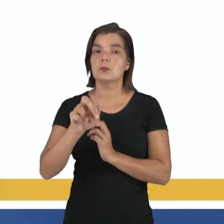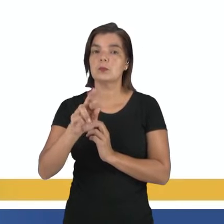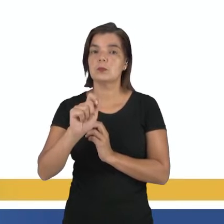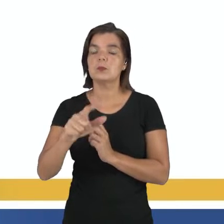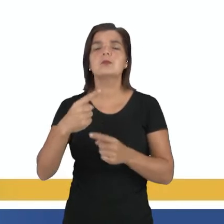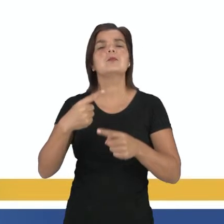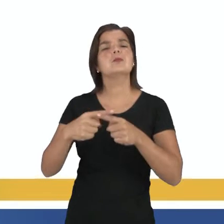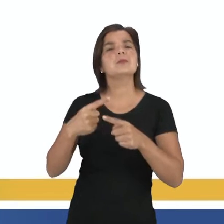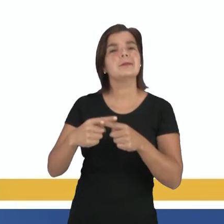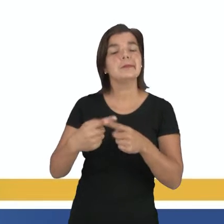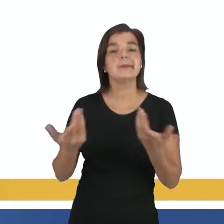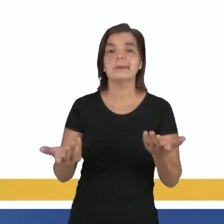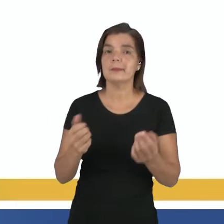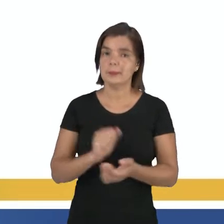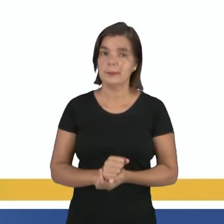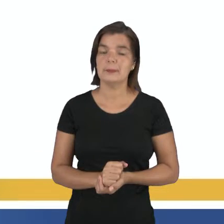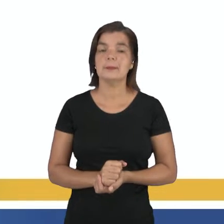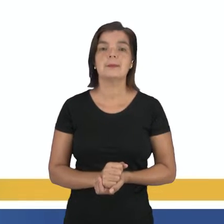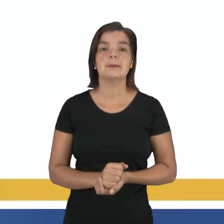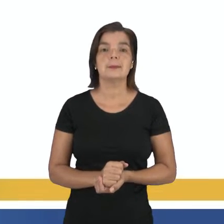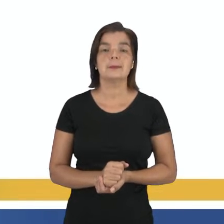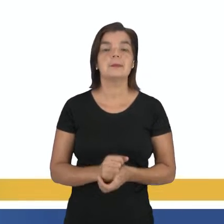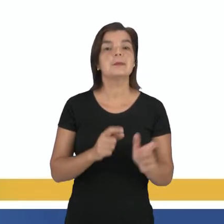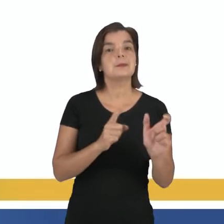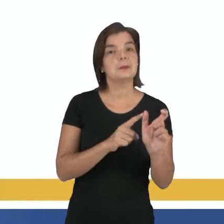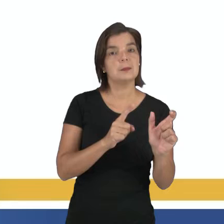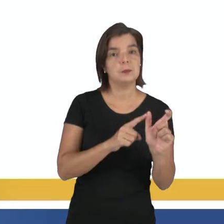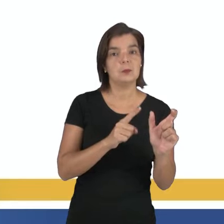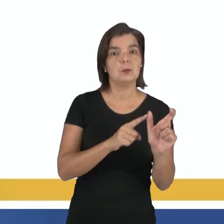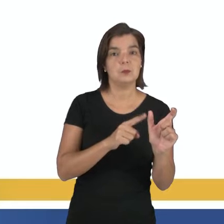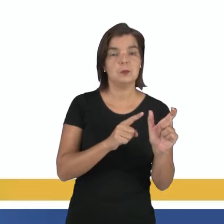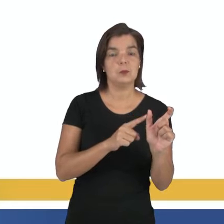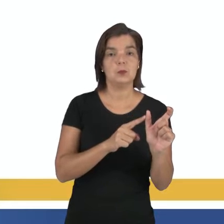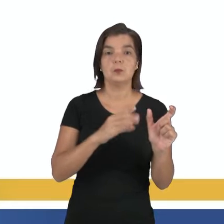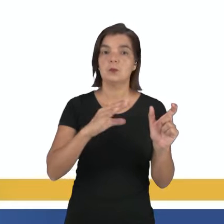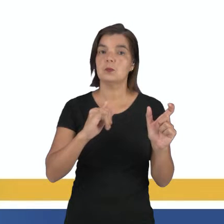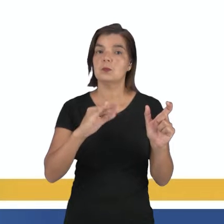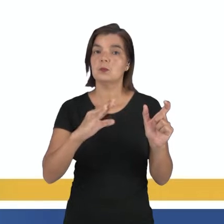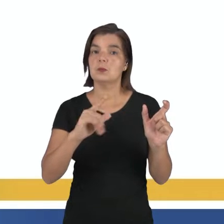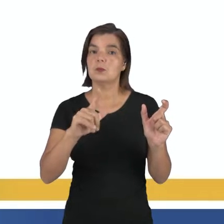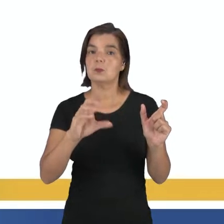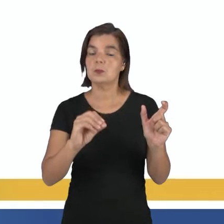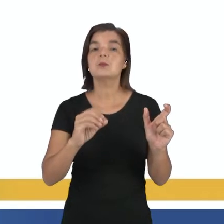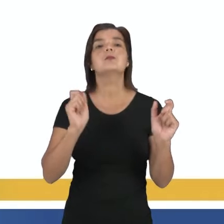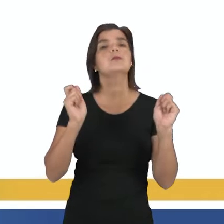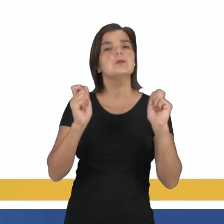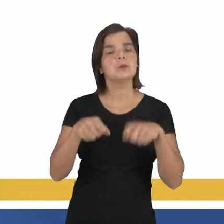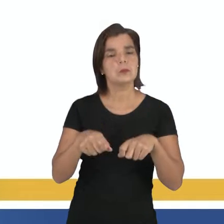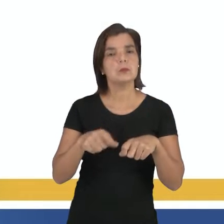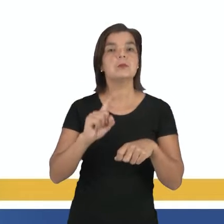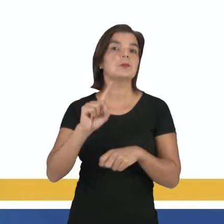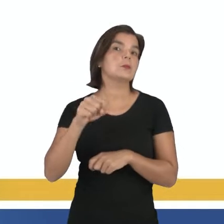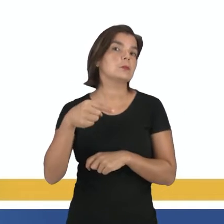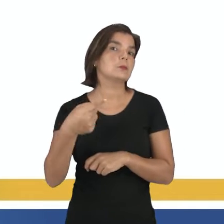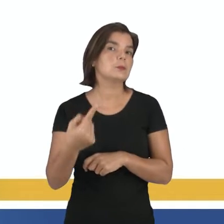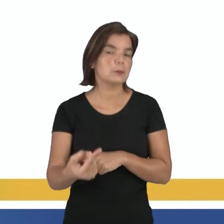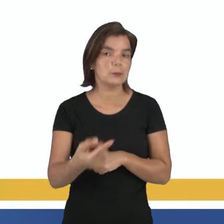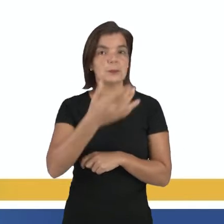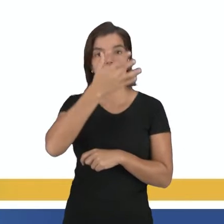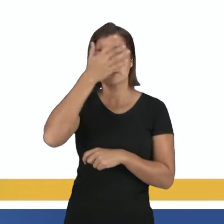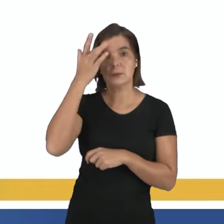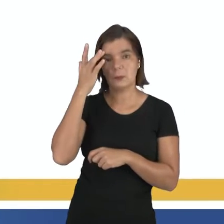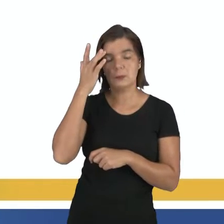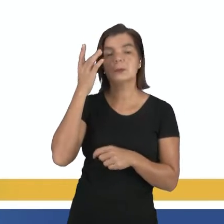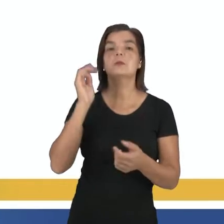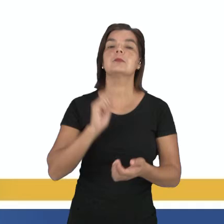que conjuntural? Porque também chamado de cíclico. Por quê? Porque podem depois essas